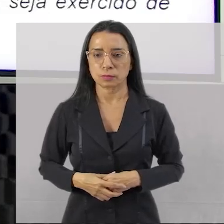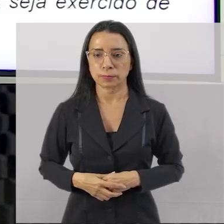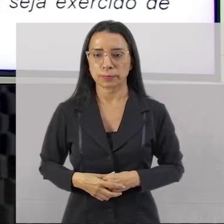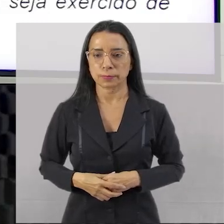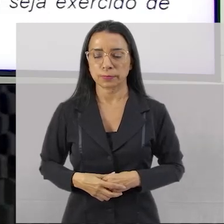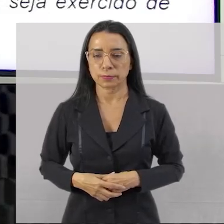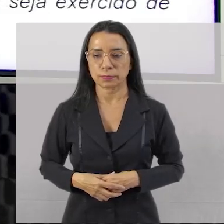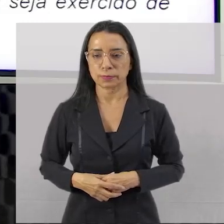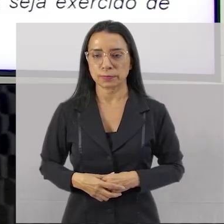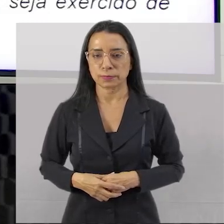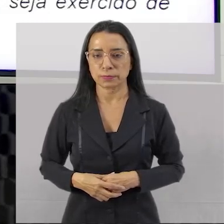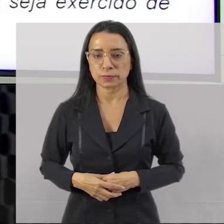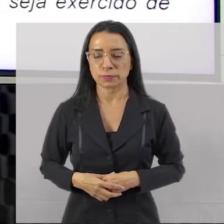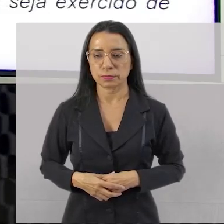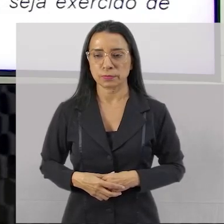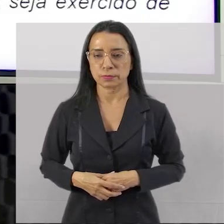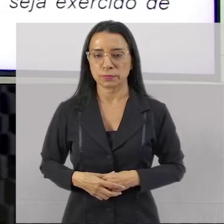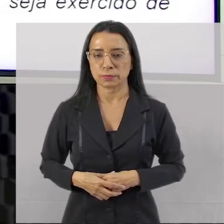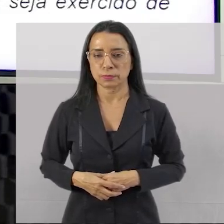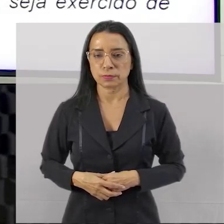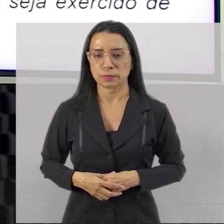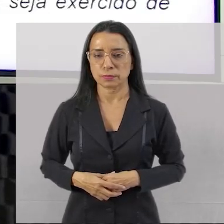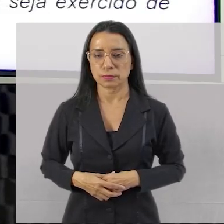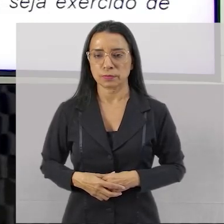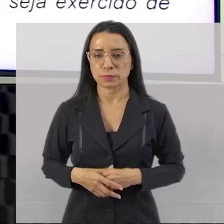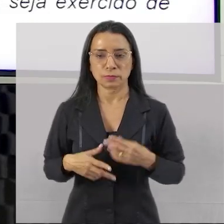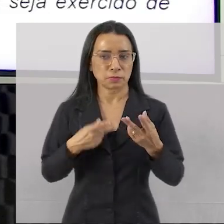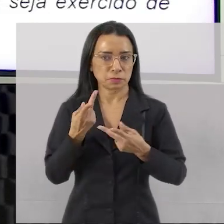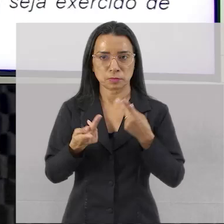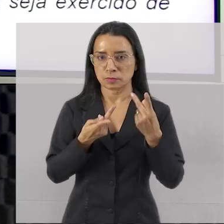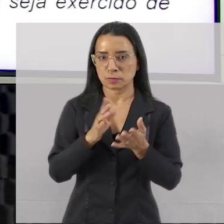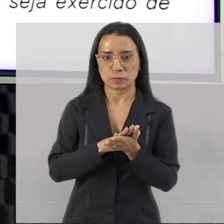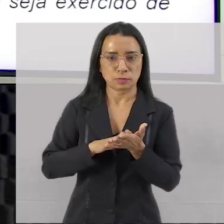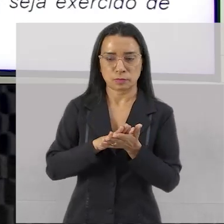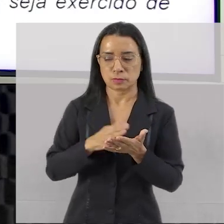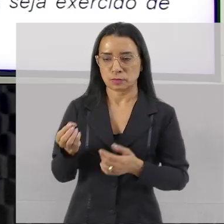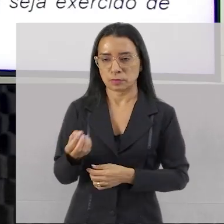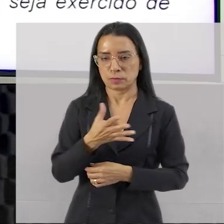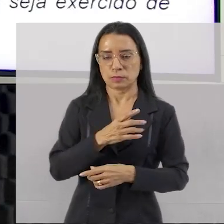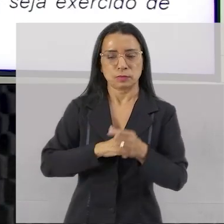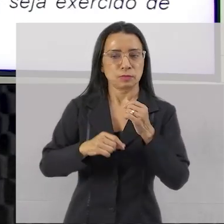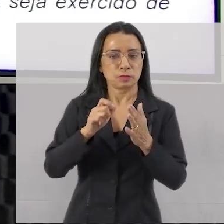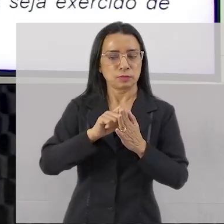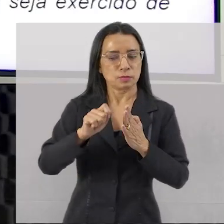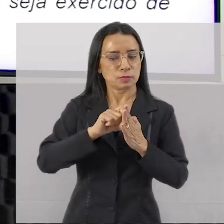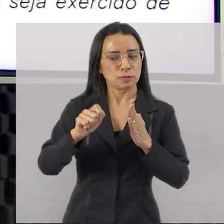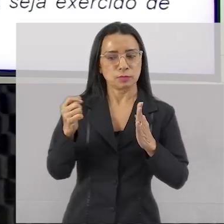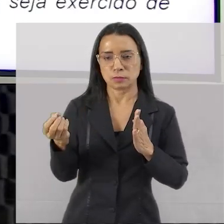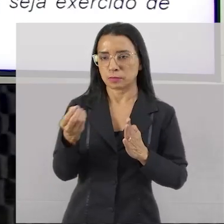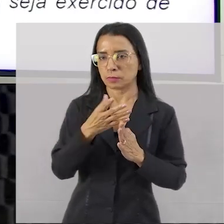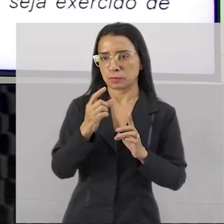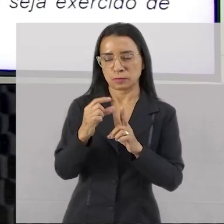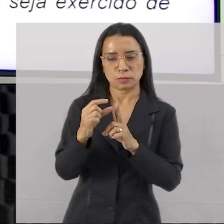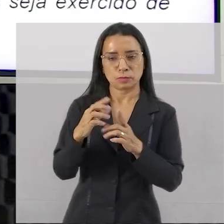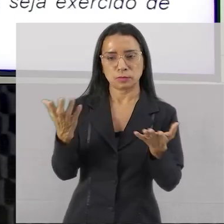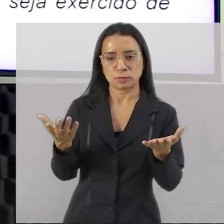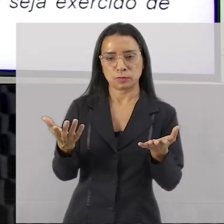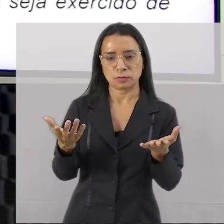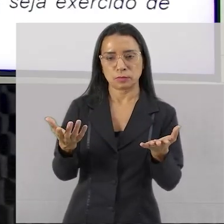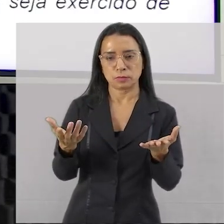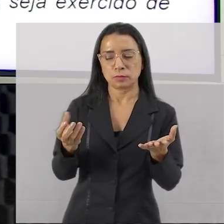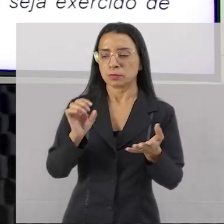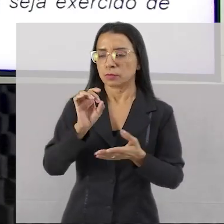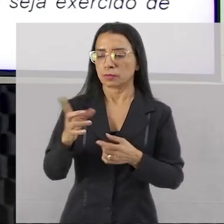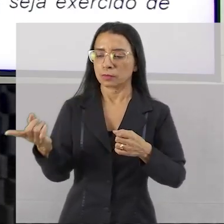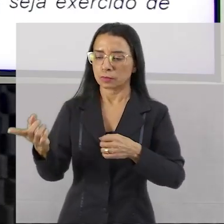sendo base para a compreensão da realidade. Ele não falou nada de novo, ele não escreveu nenhuma novidade aqui, só fez as